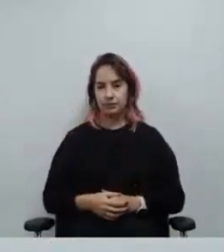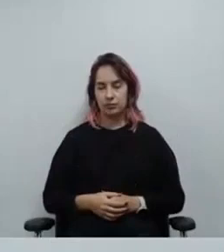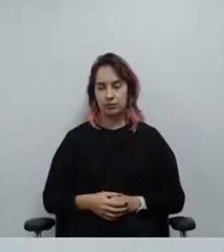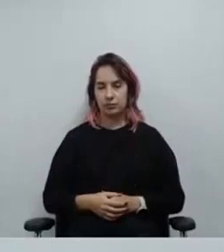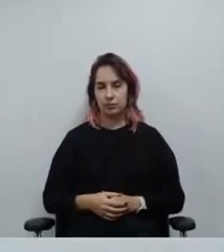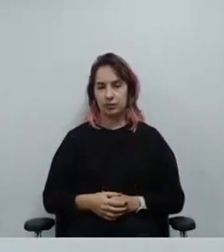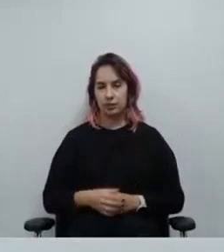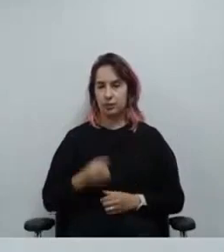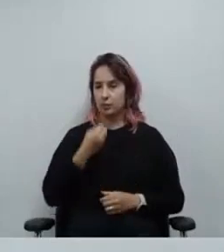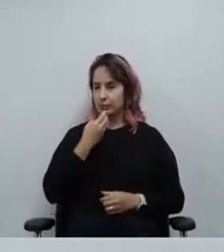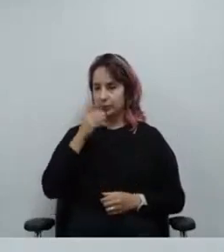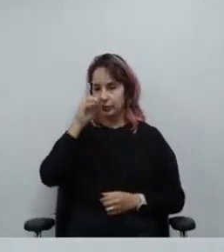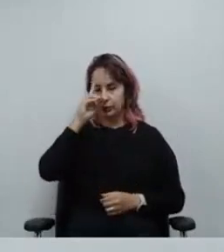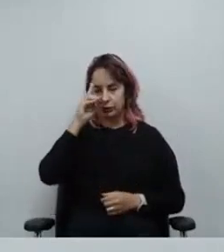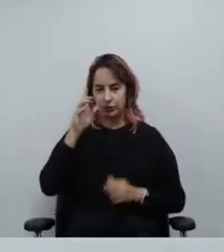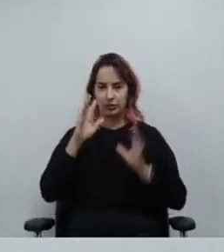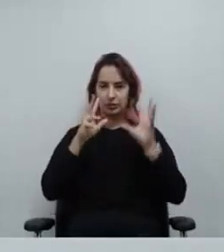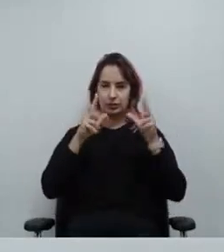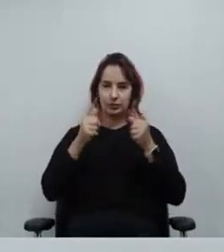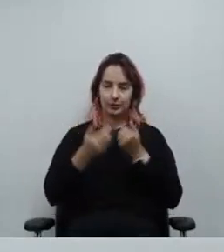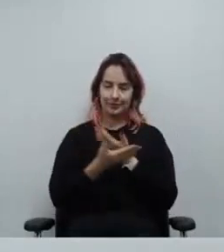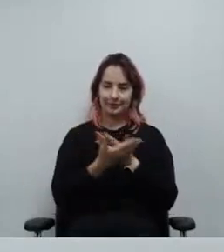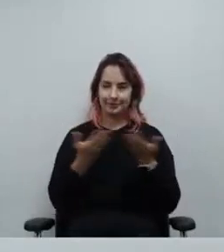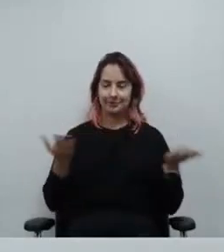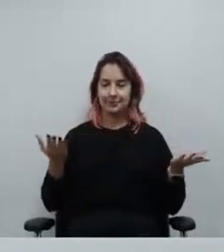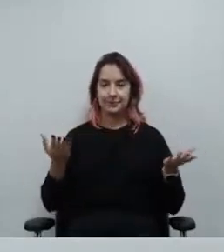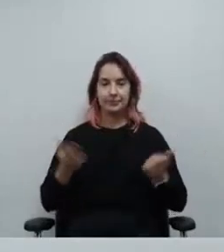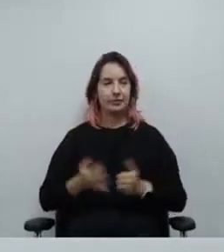E novamente, bom dia a todos e a todos.